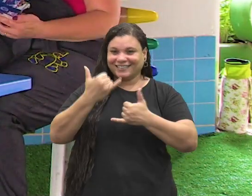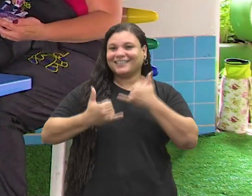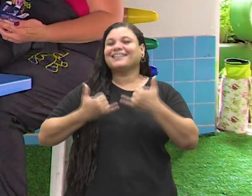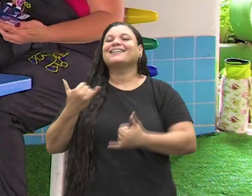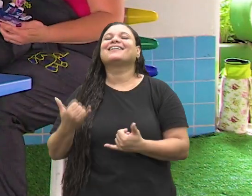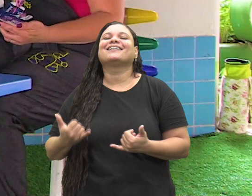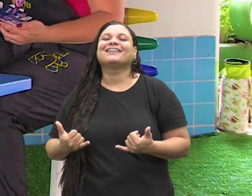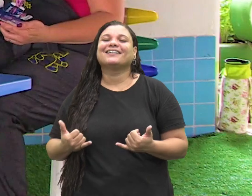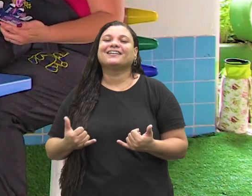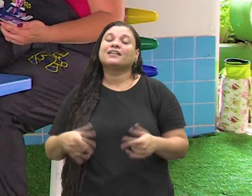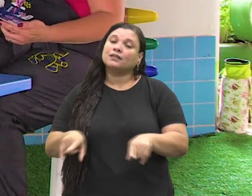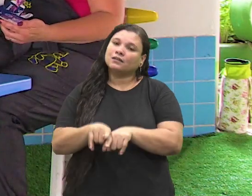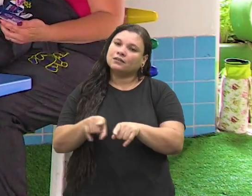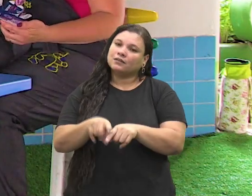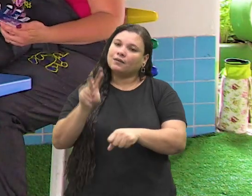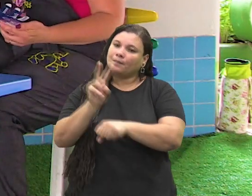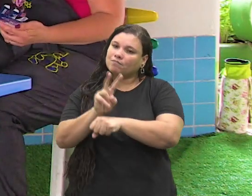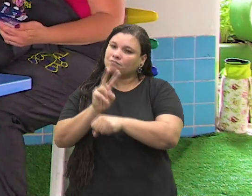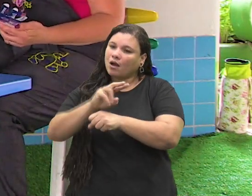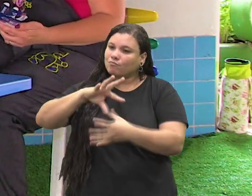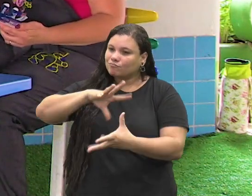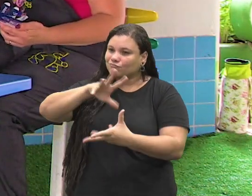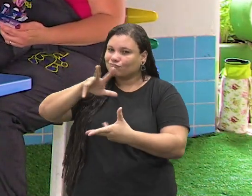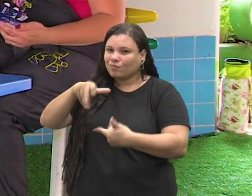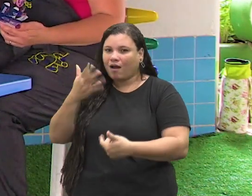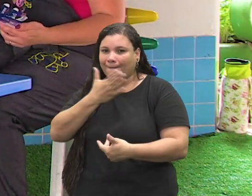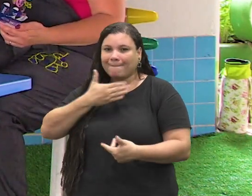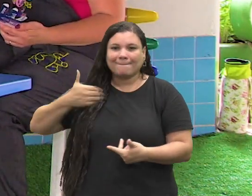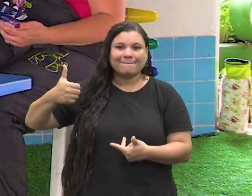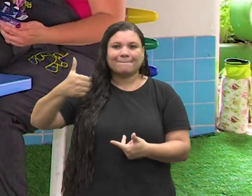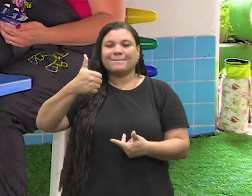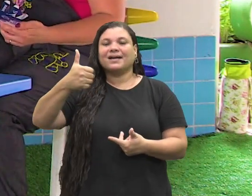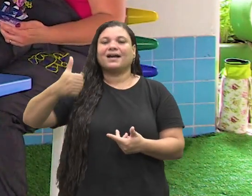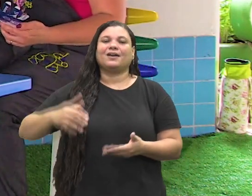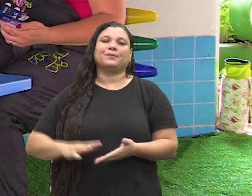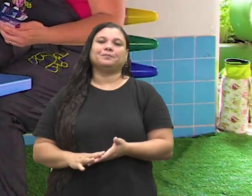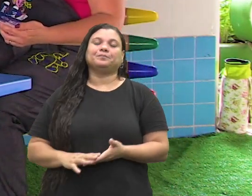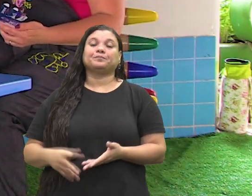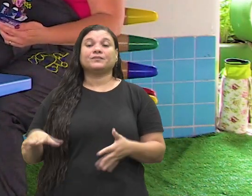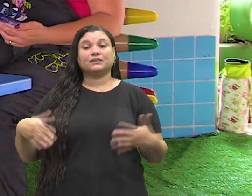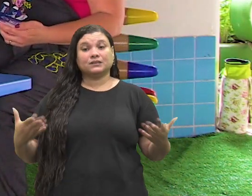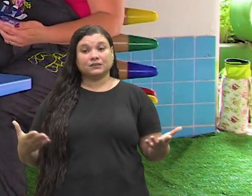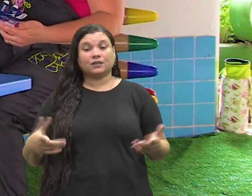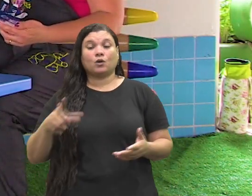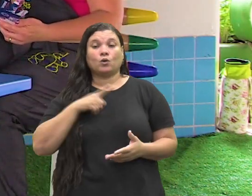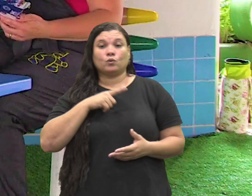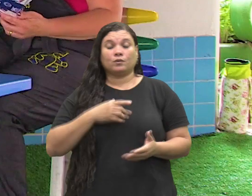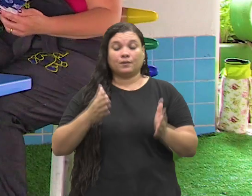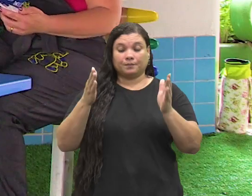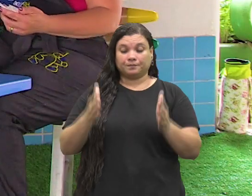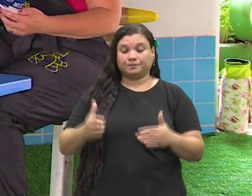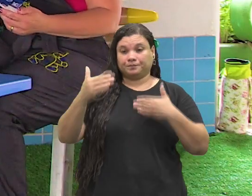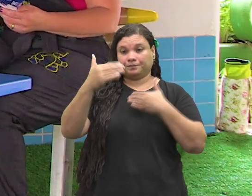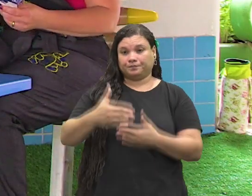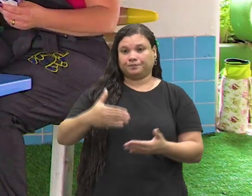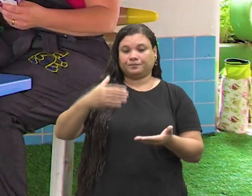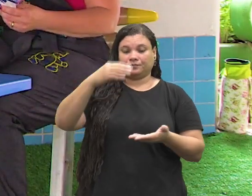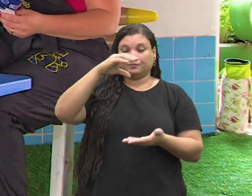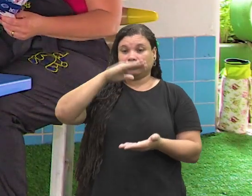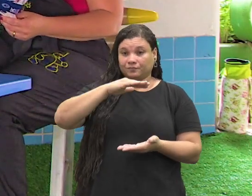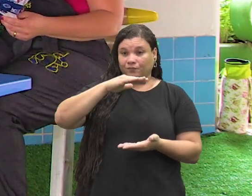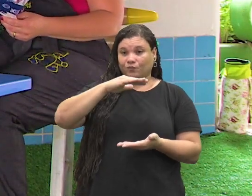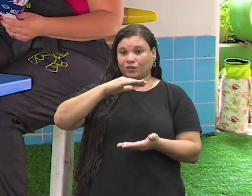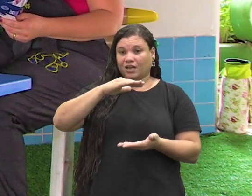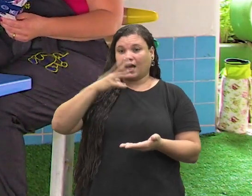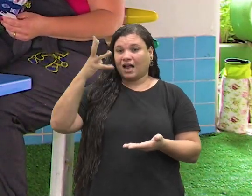Verdade. Olha que legal. Aqui eu abri a caixa de leite, higienizei, tá? Crianças, tem que higienizar. Porque